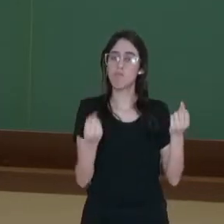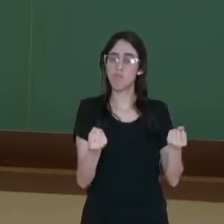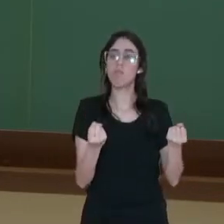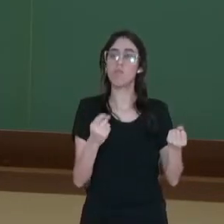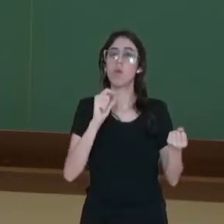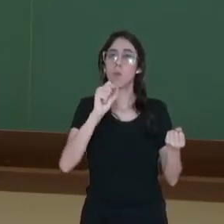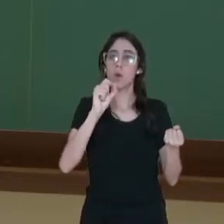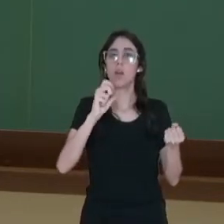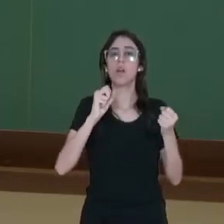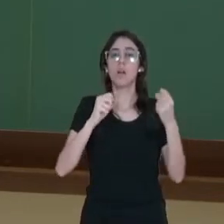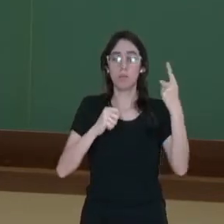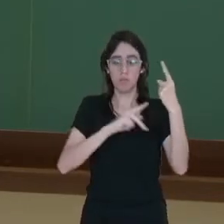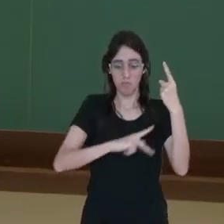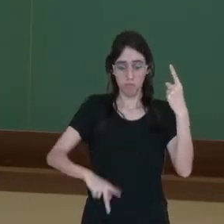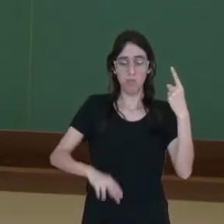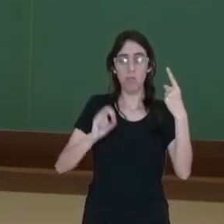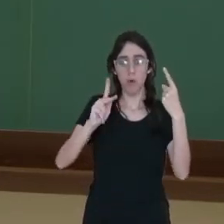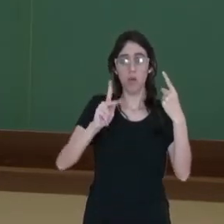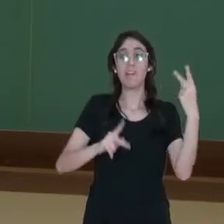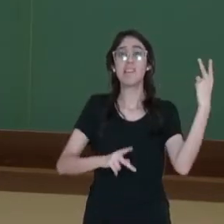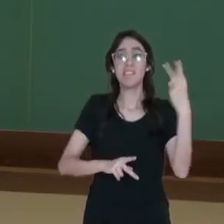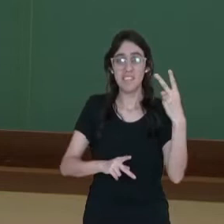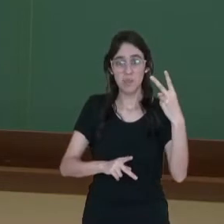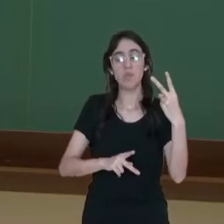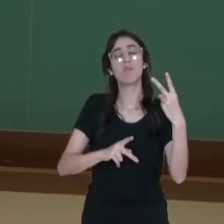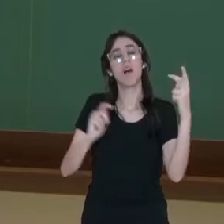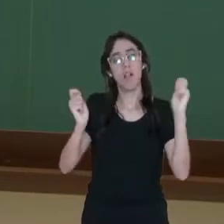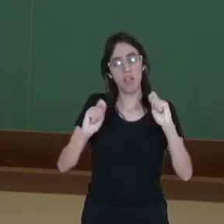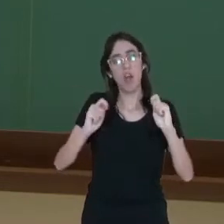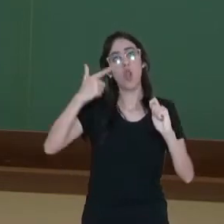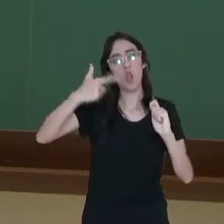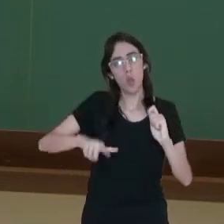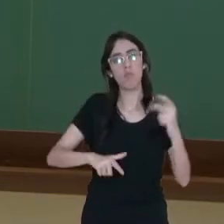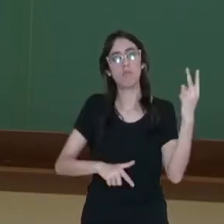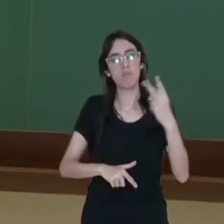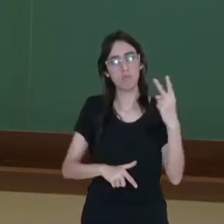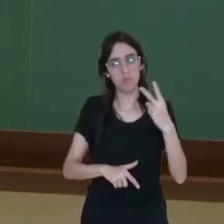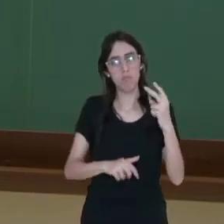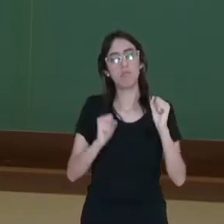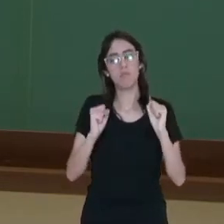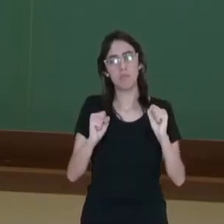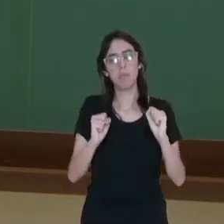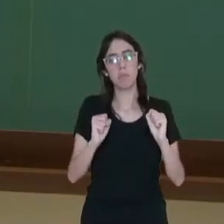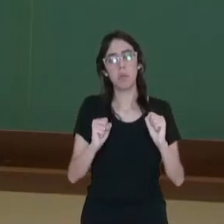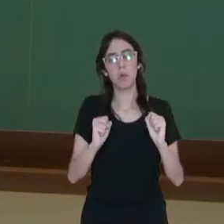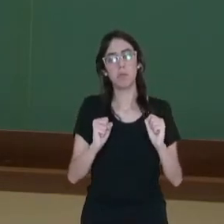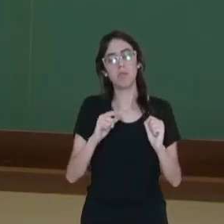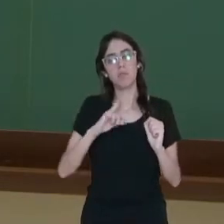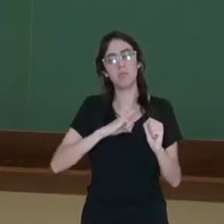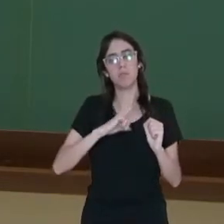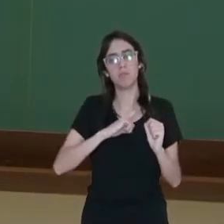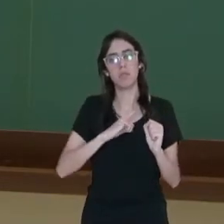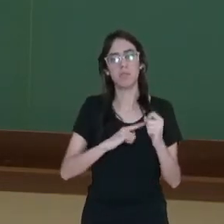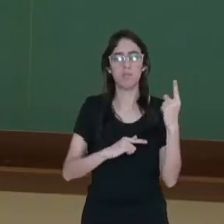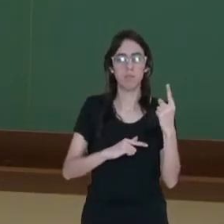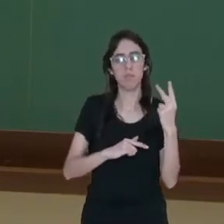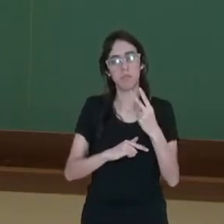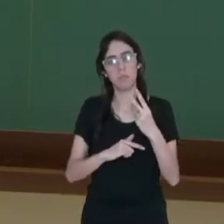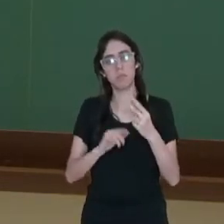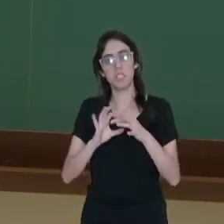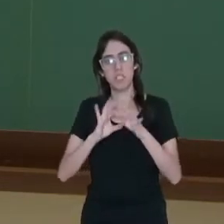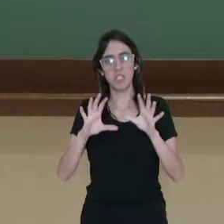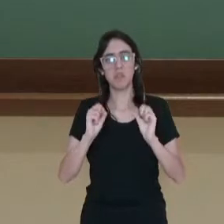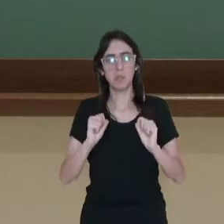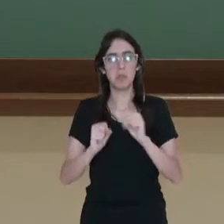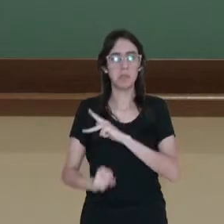a reeleição de membros do Poder Executivo para mais um mandato aí de forma consecutiva.